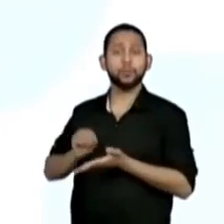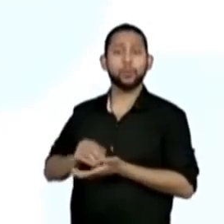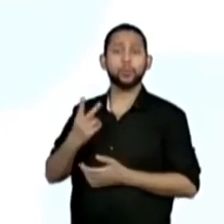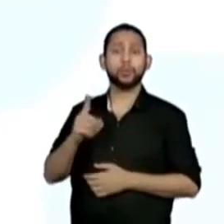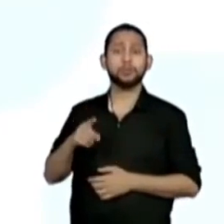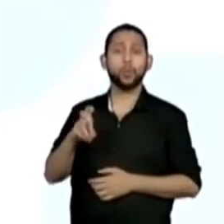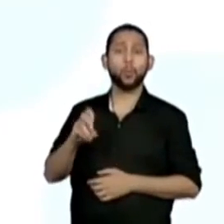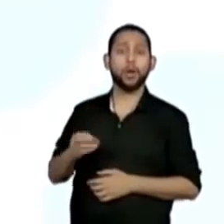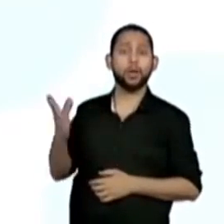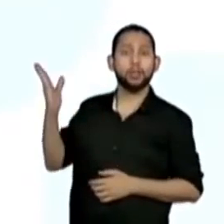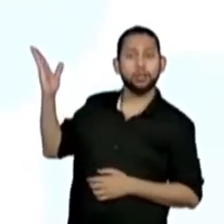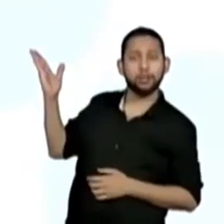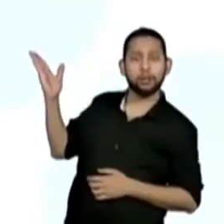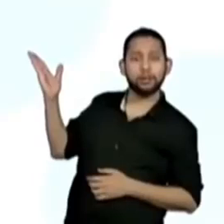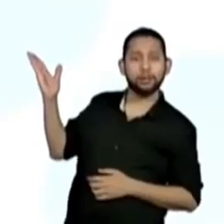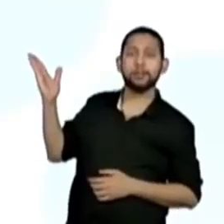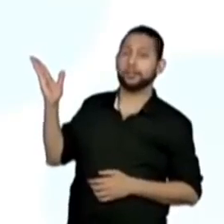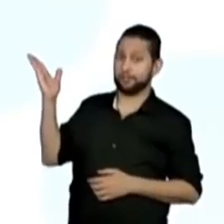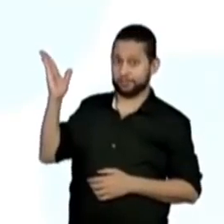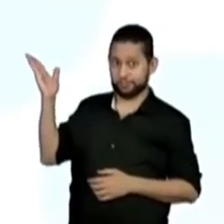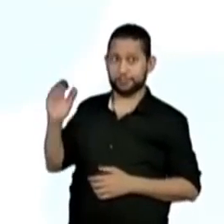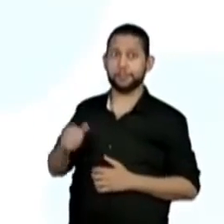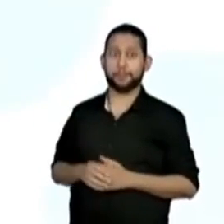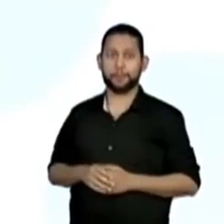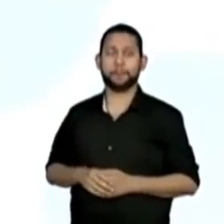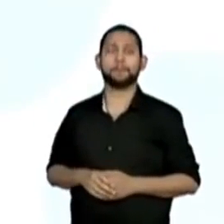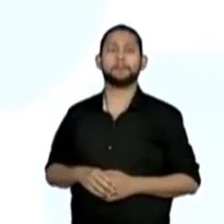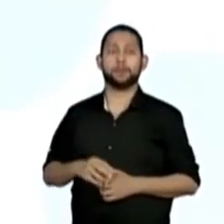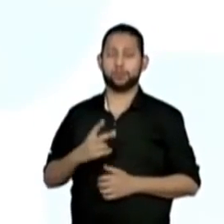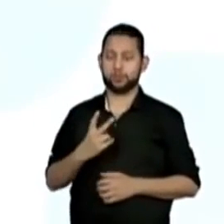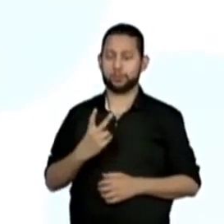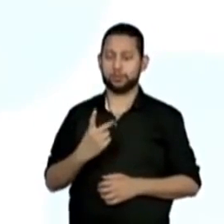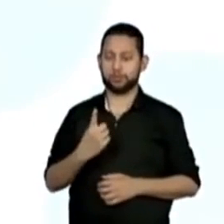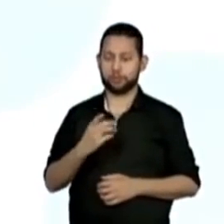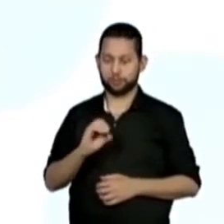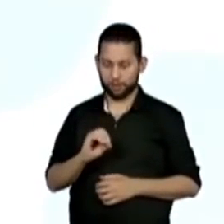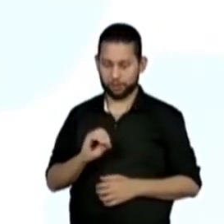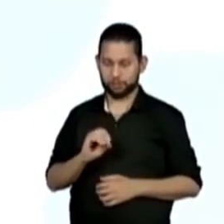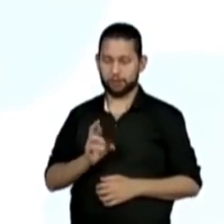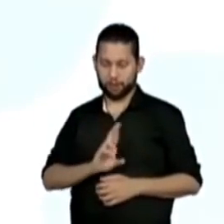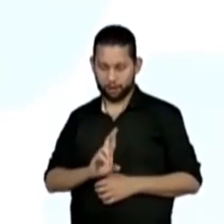aqui então R 210 mais os 2,50